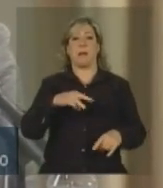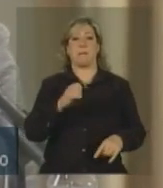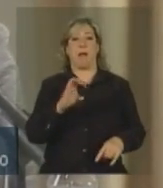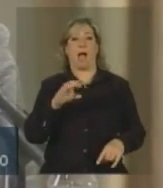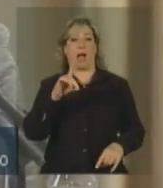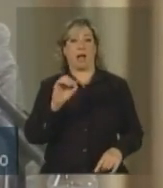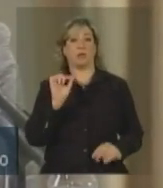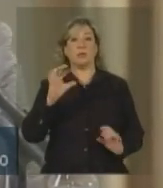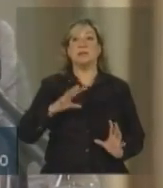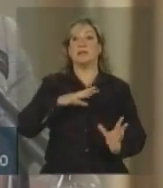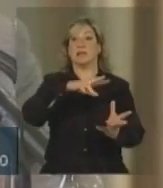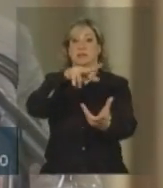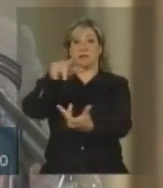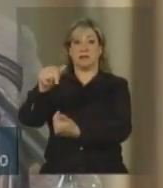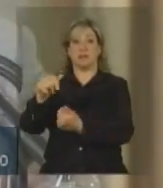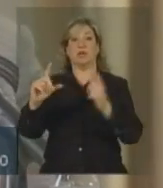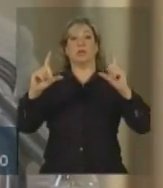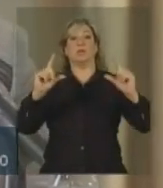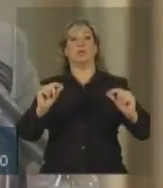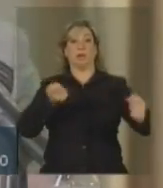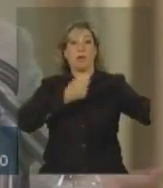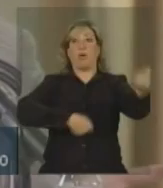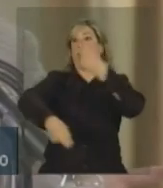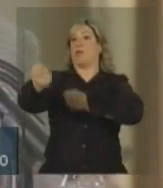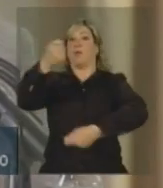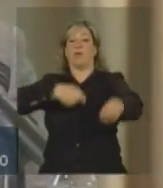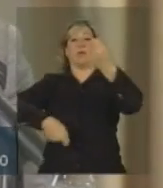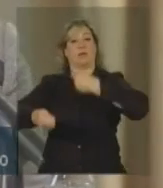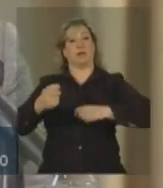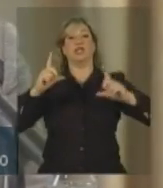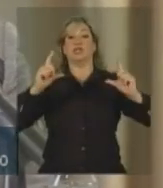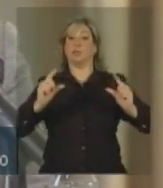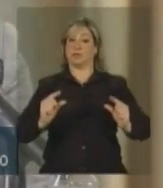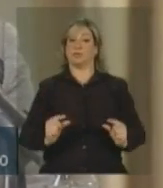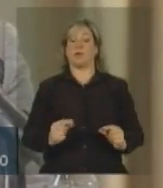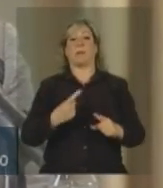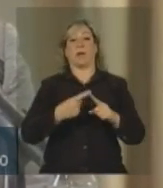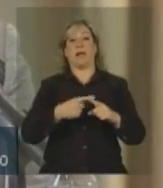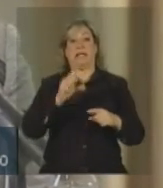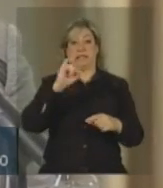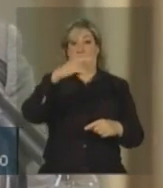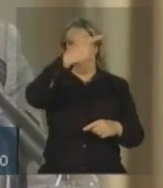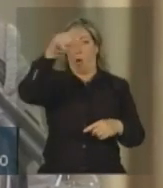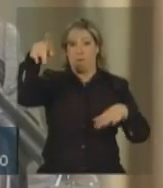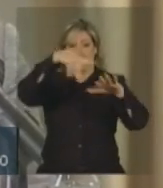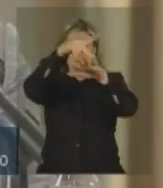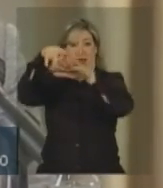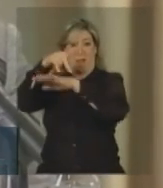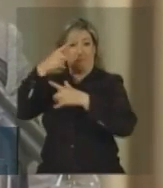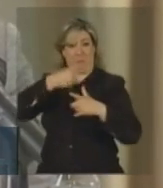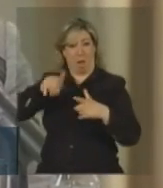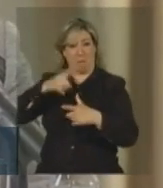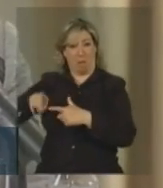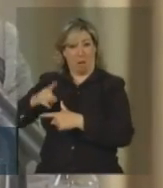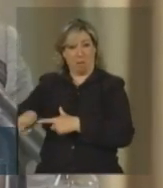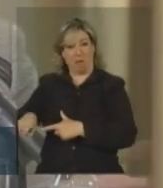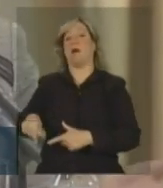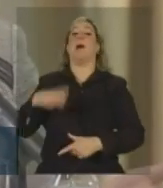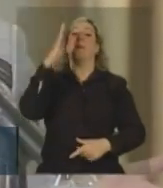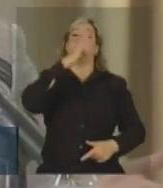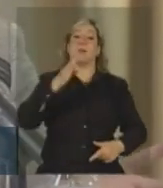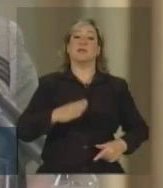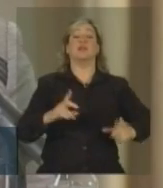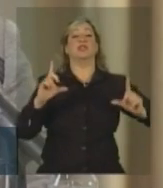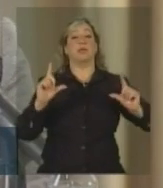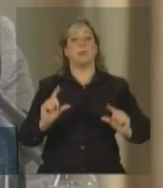internacional reduz, né? Ele se reduz na medida que as economias desenvolvidas